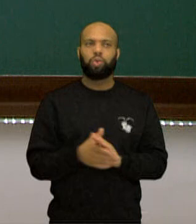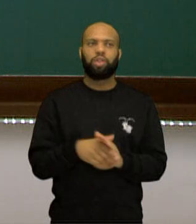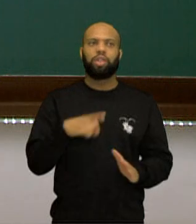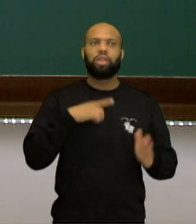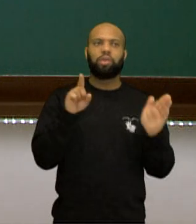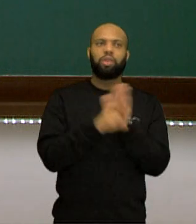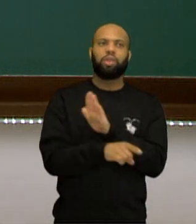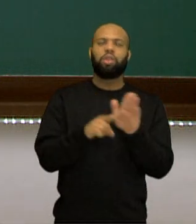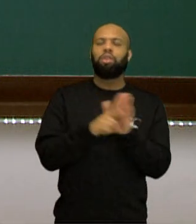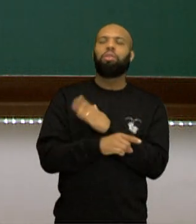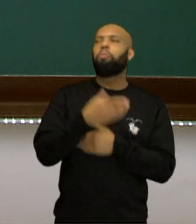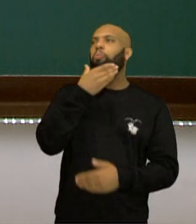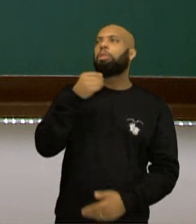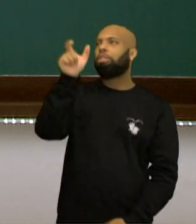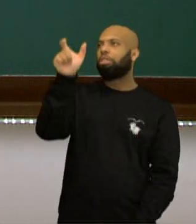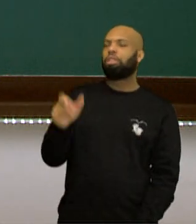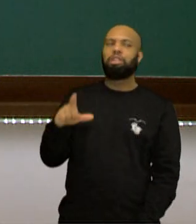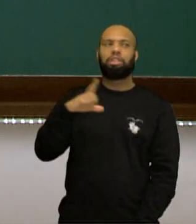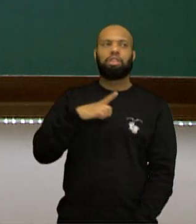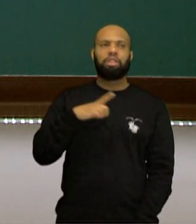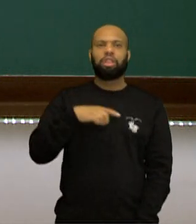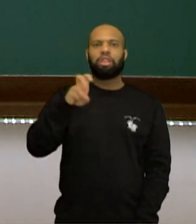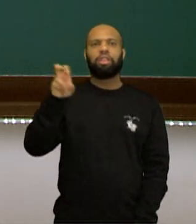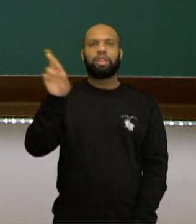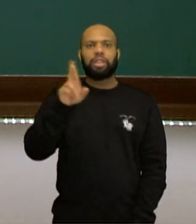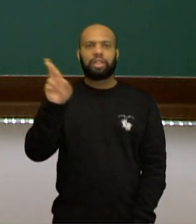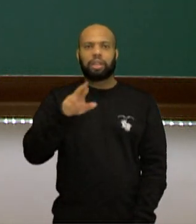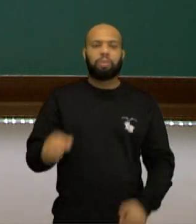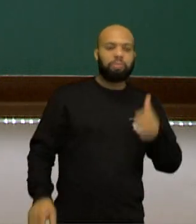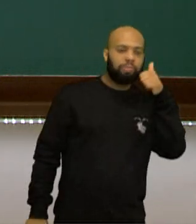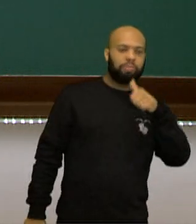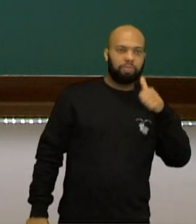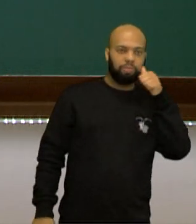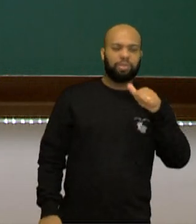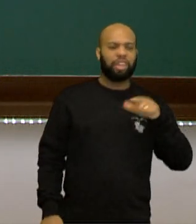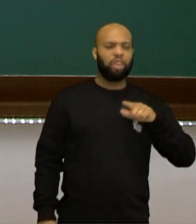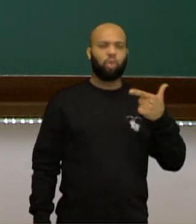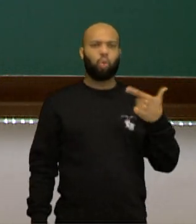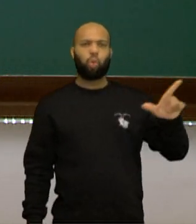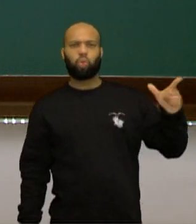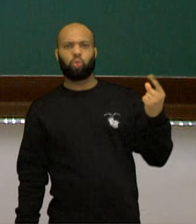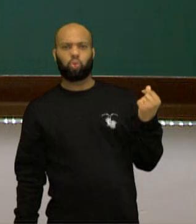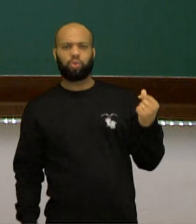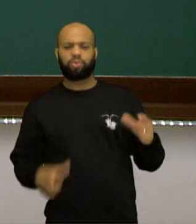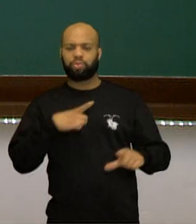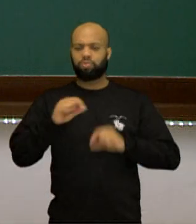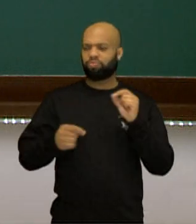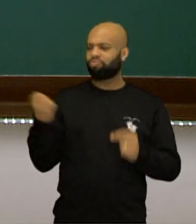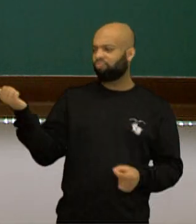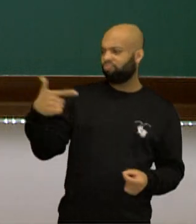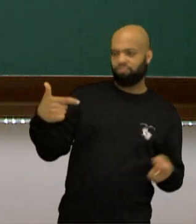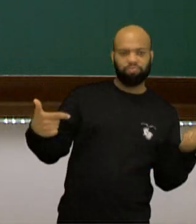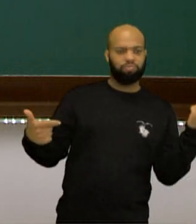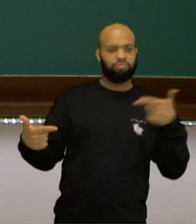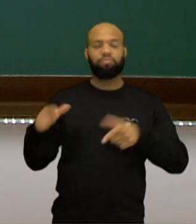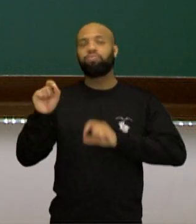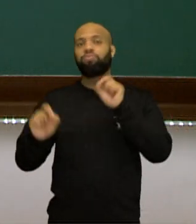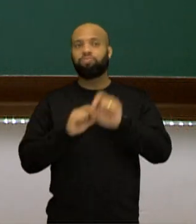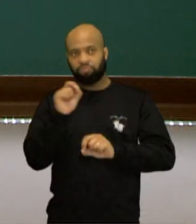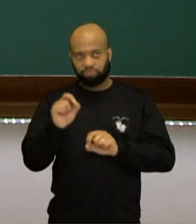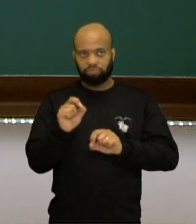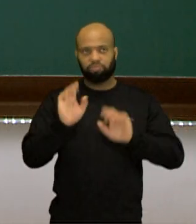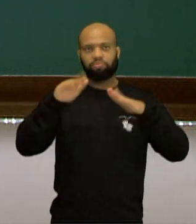pergunta, Joãozinho tem, sei lá, R$5, Mariazinha tem outro valor. Quanto que um tenha mais do que o outro? Ele